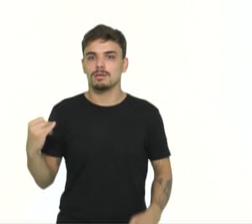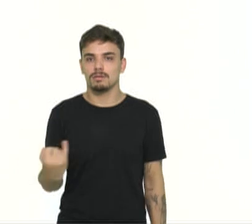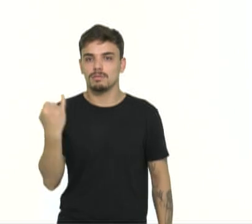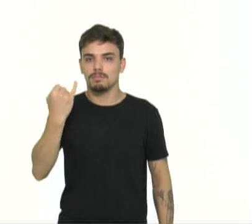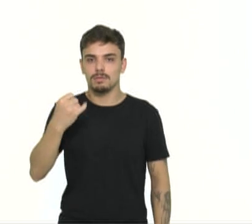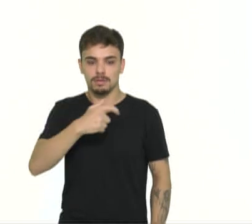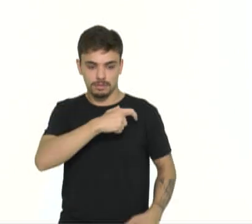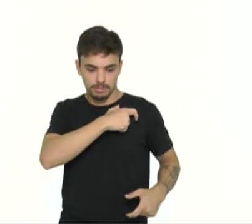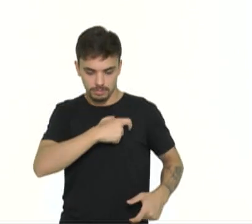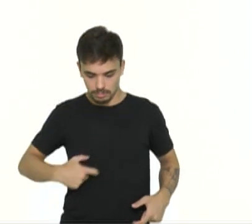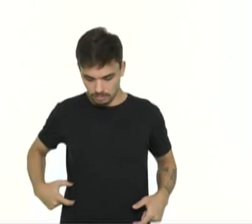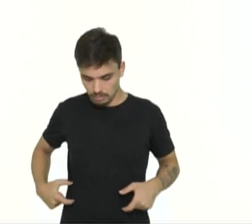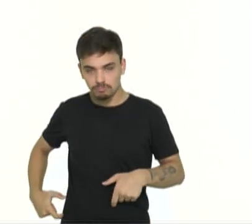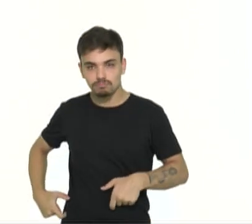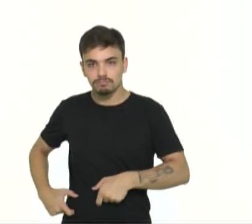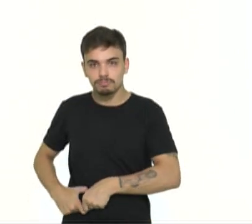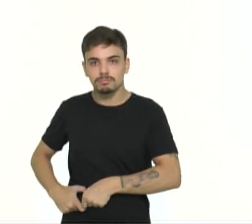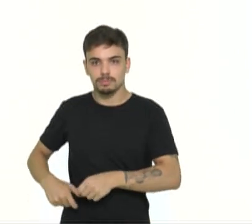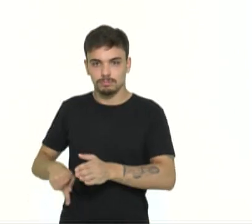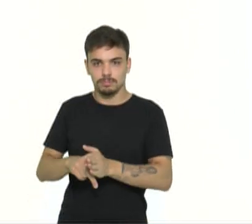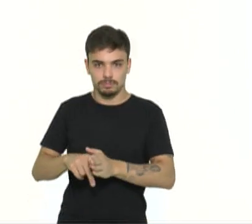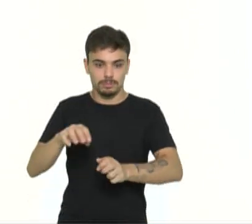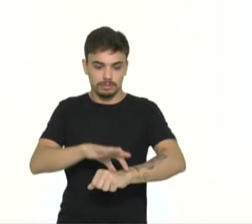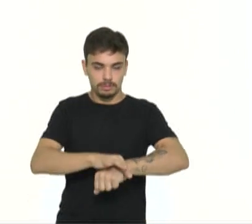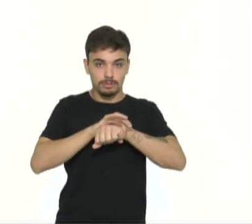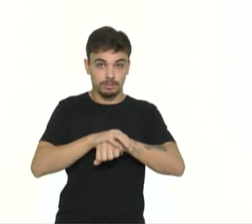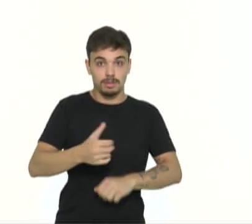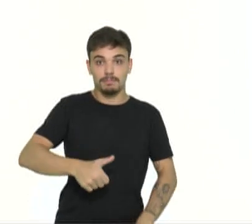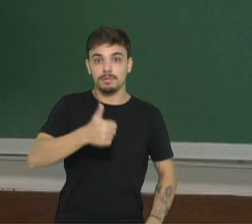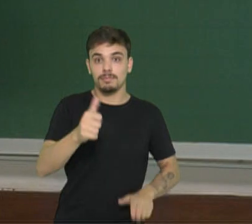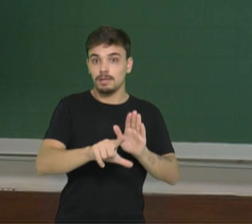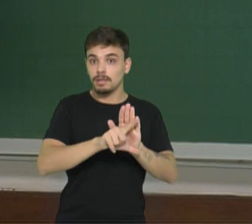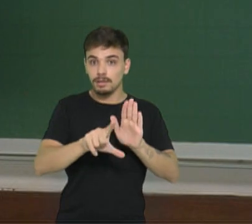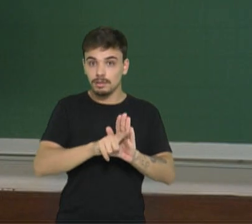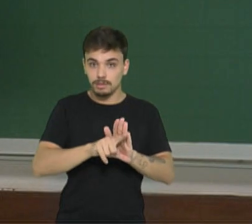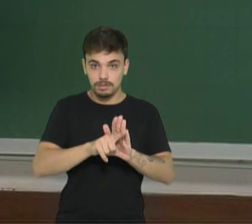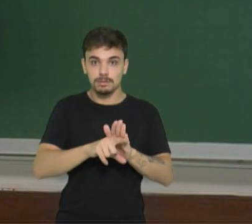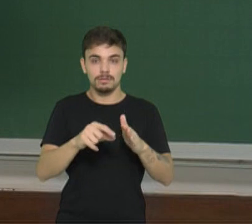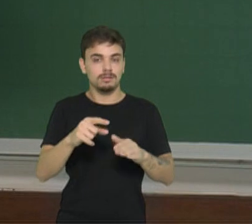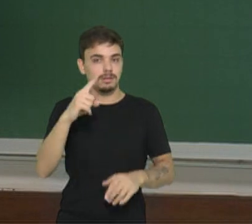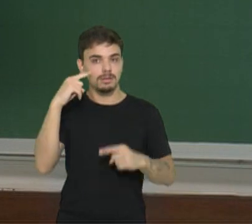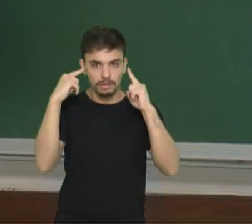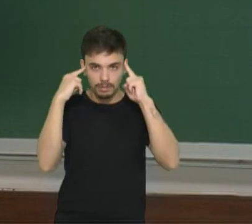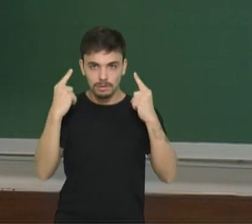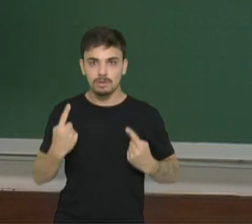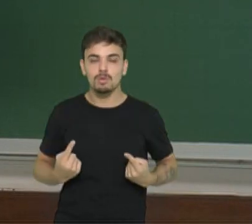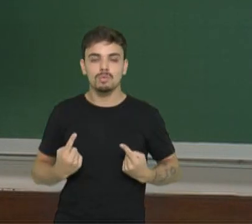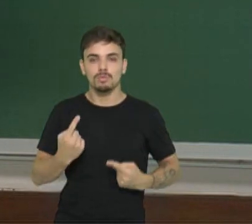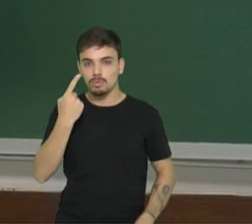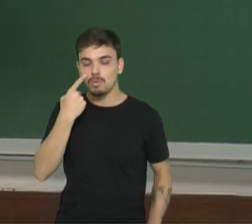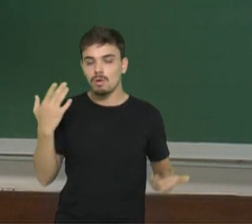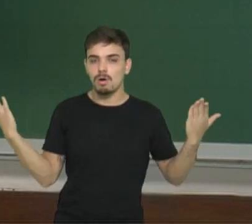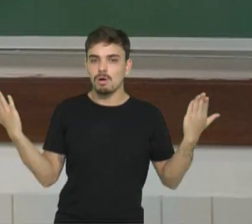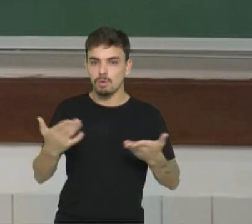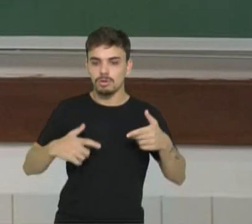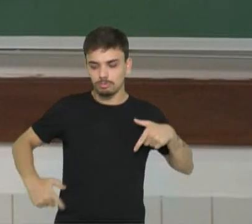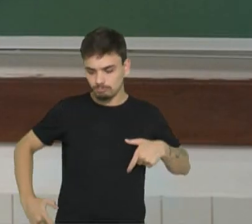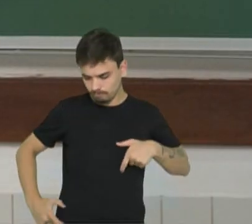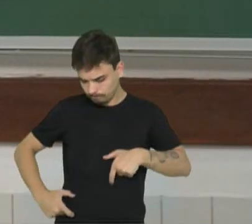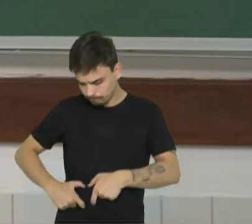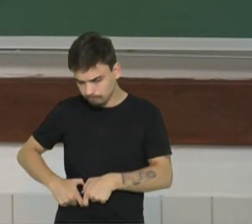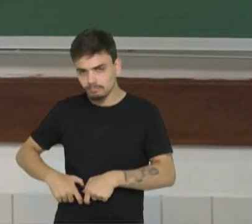cinto de segurança, levando em conta a primeira lei de Newton. Então, o cinto de segurança, né? Hoje, há muitos anos